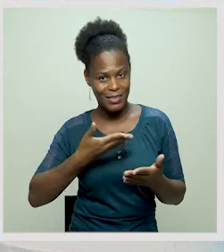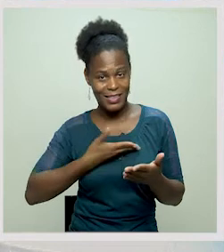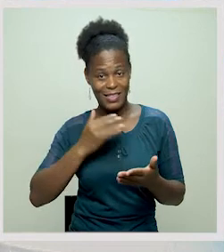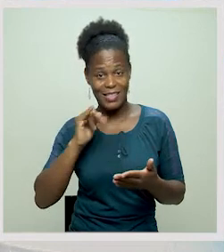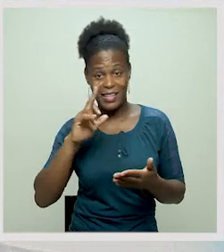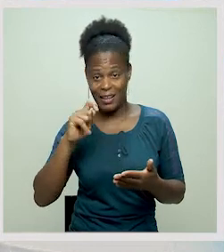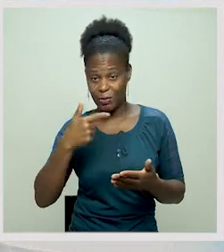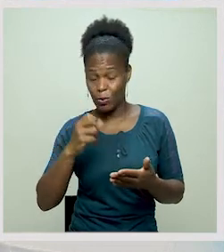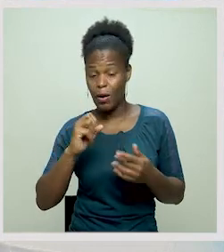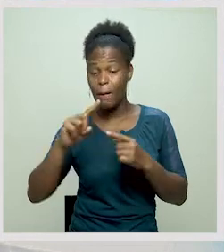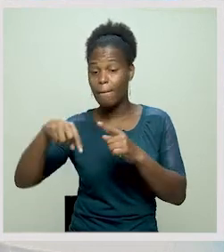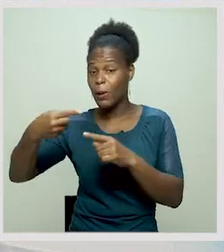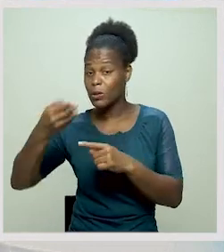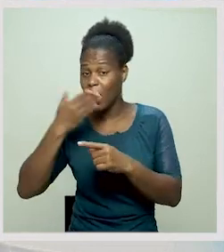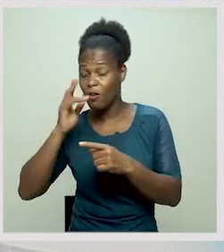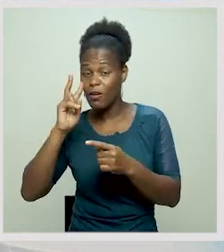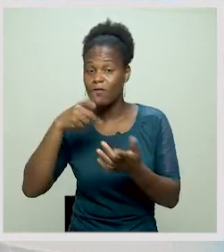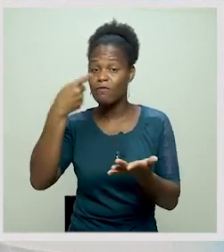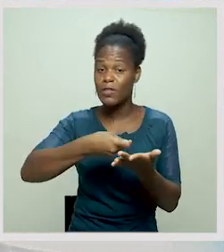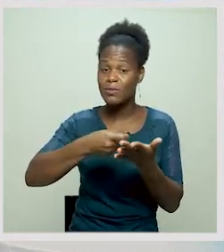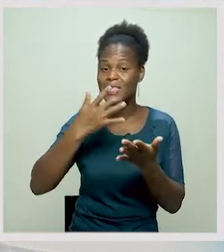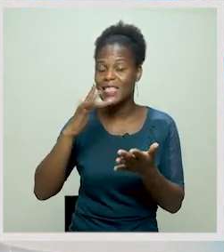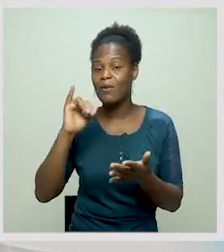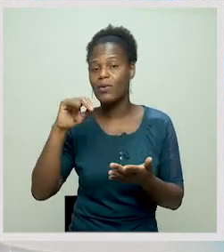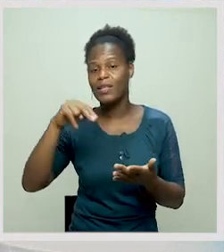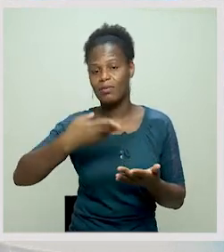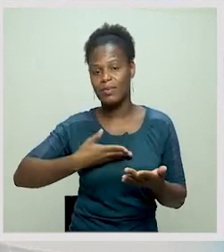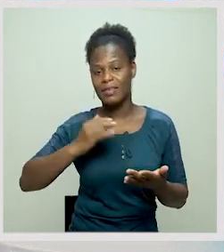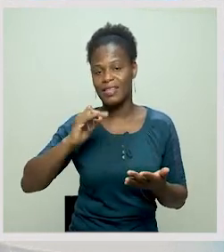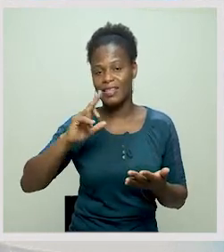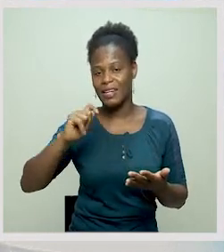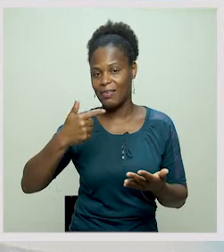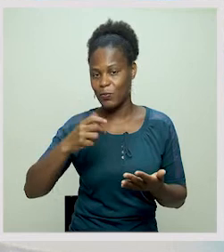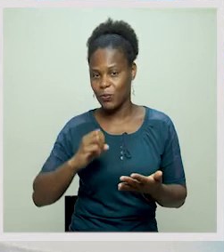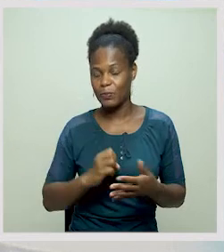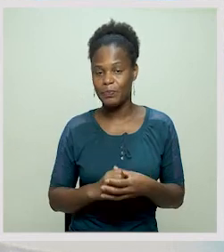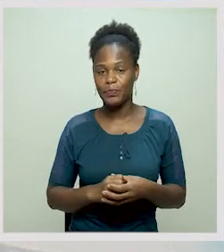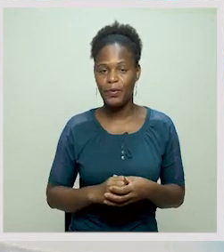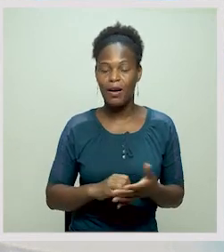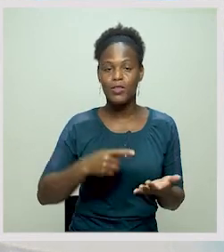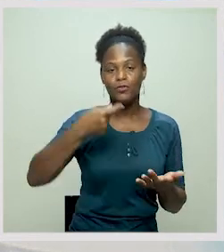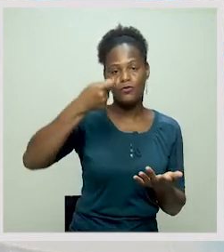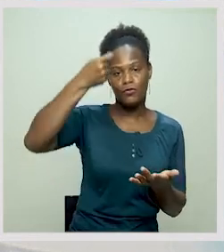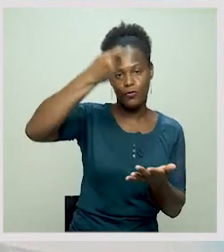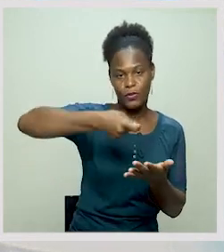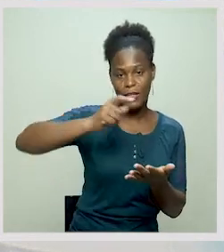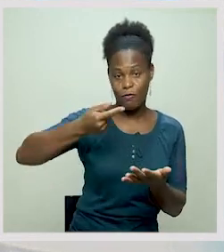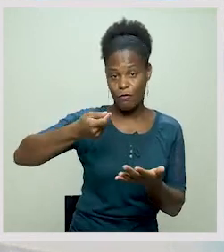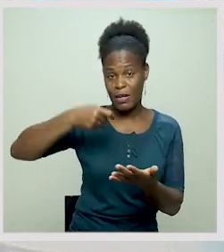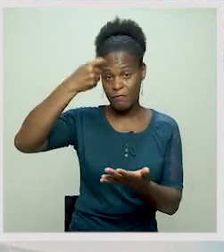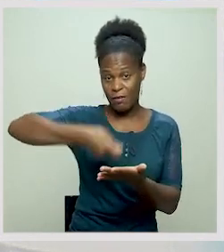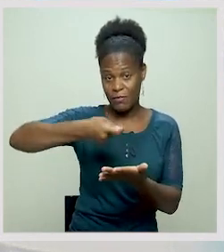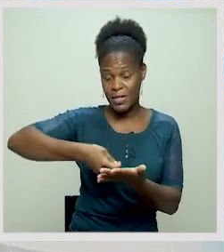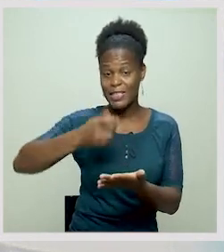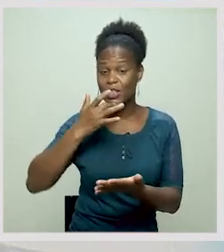ver o financiamento externo indireto. Um financiamento externo, ou seja,